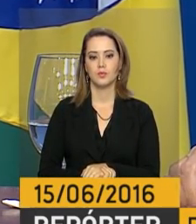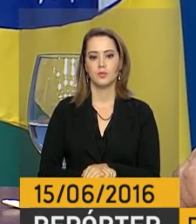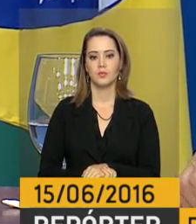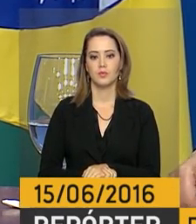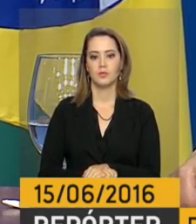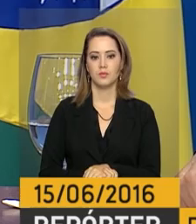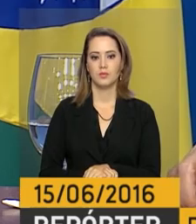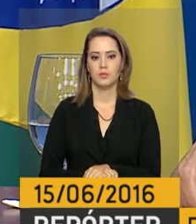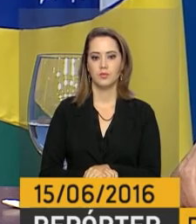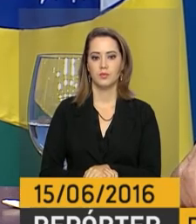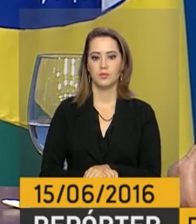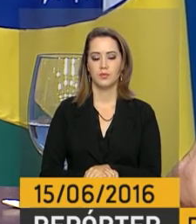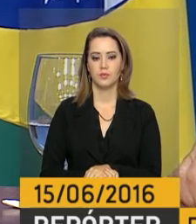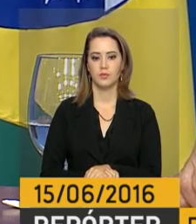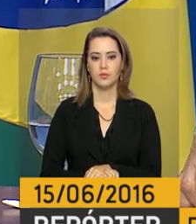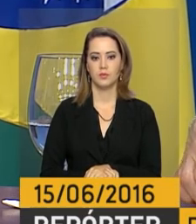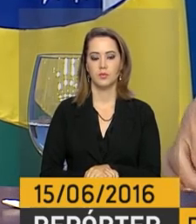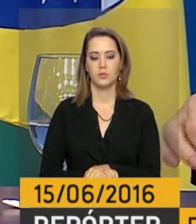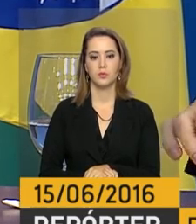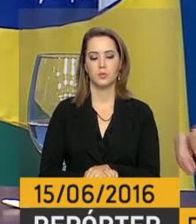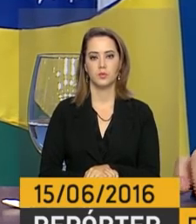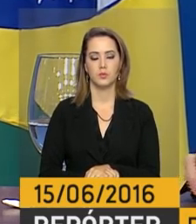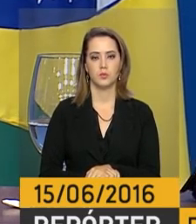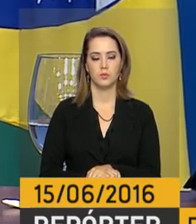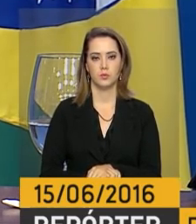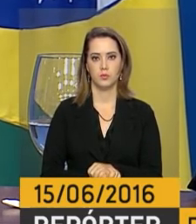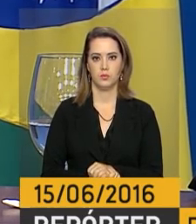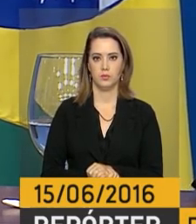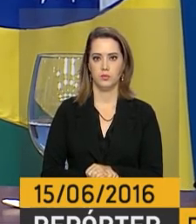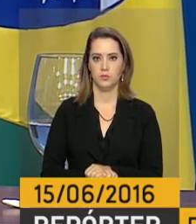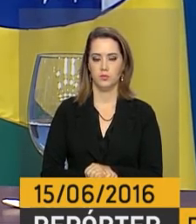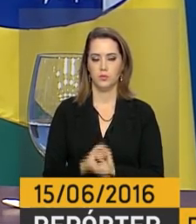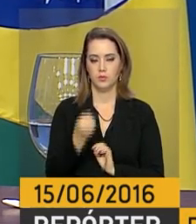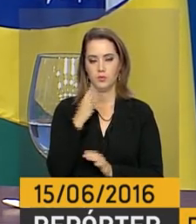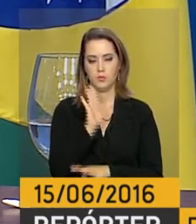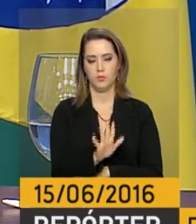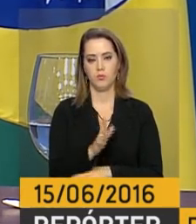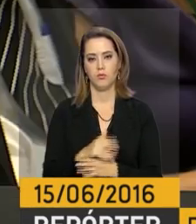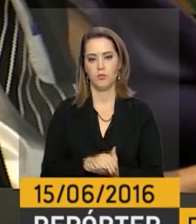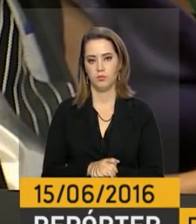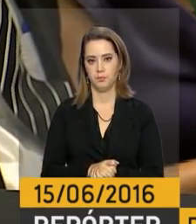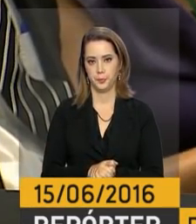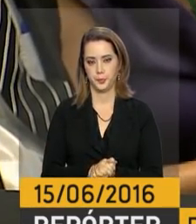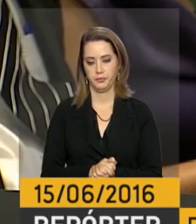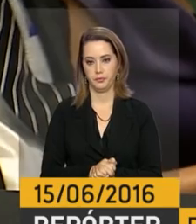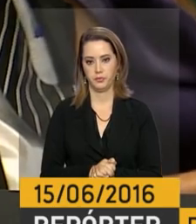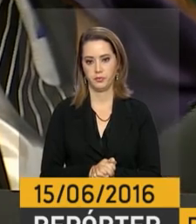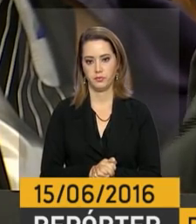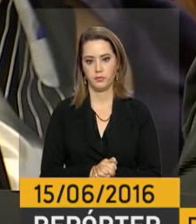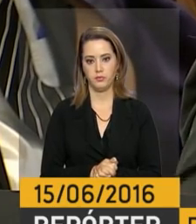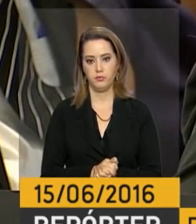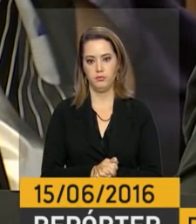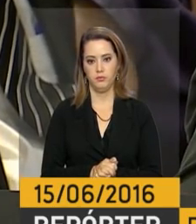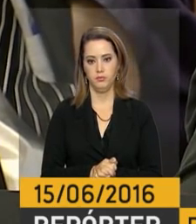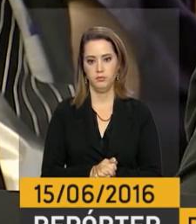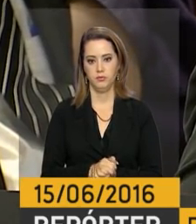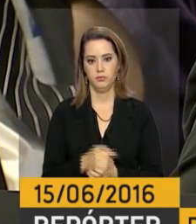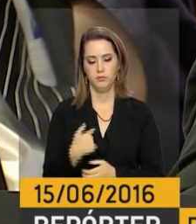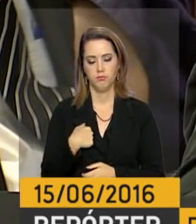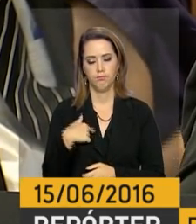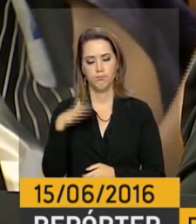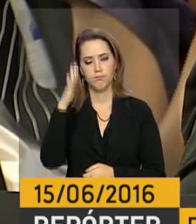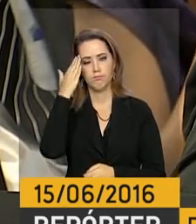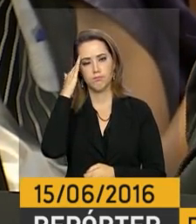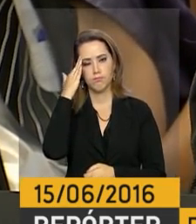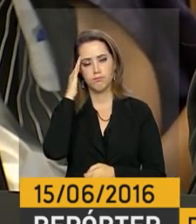Rosana El do Correio Brasiliense. Boa, bom, boa tarde, ministra. Eh, eu só queria entender um